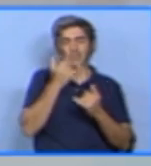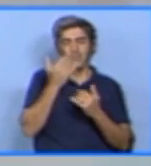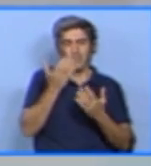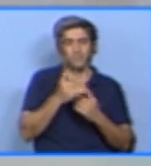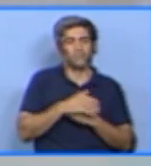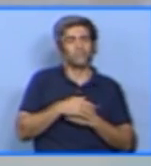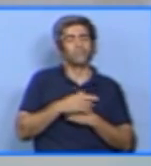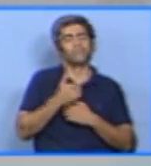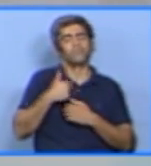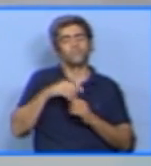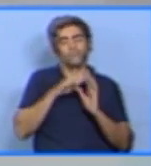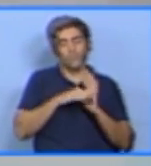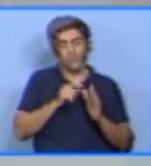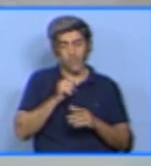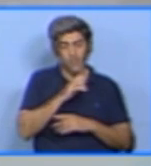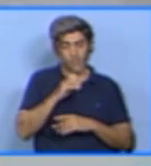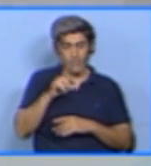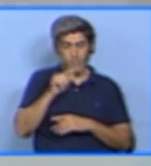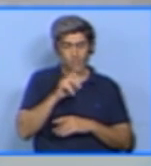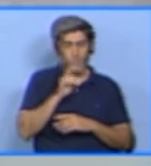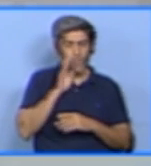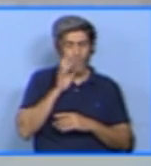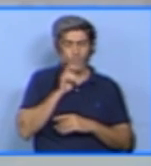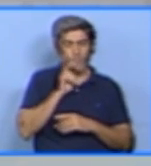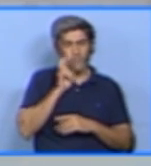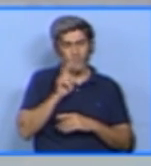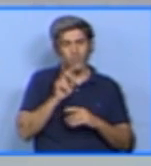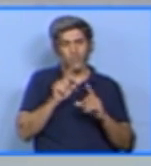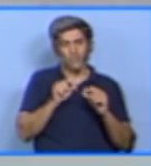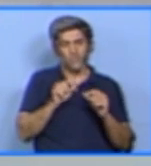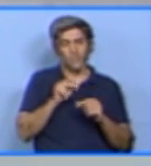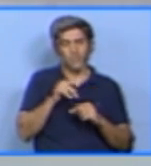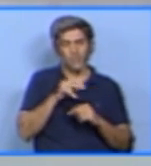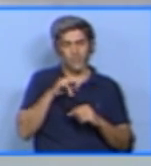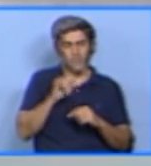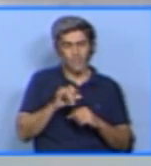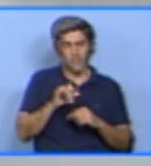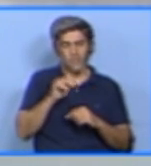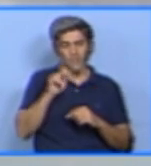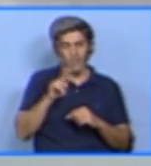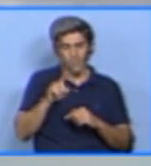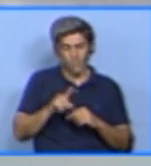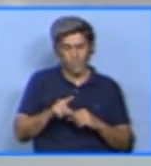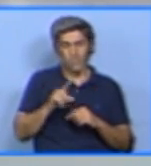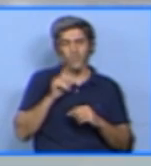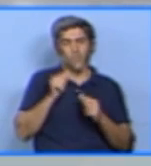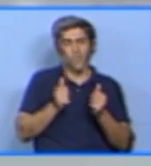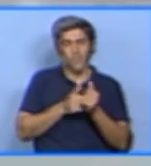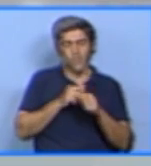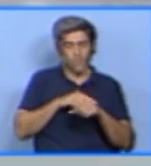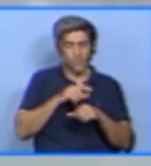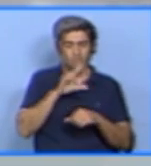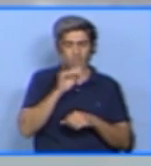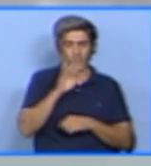Obrigado. O programa Eclésia, mais logo, pode ser acompanhado também na rádio, na Antena 1, onde fazemos companhia pelas